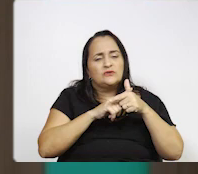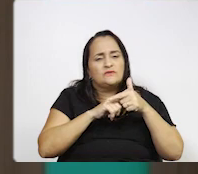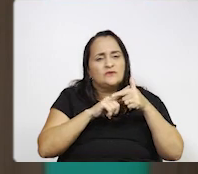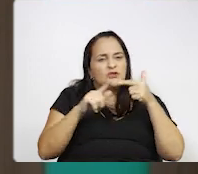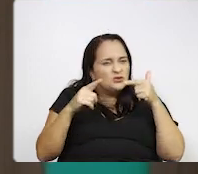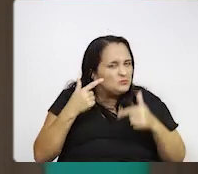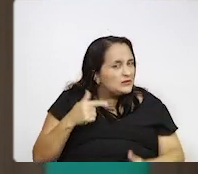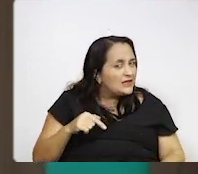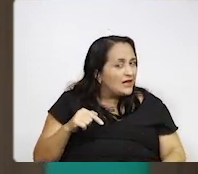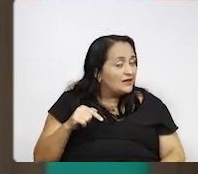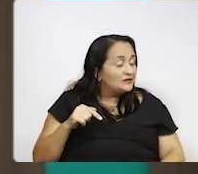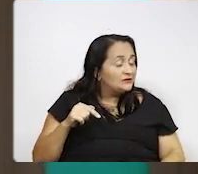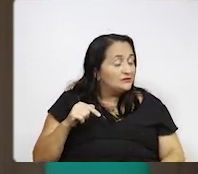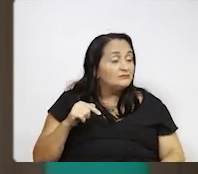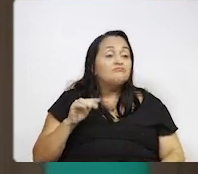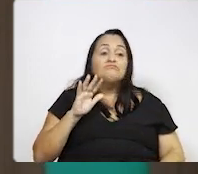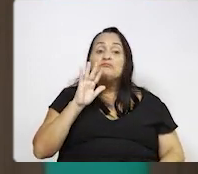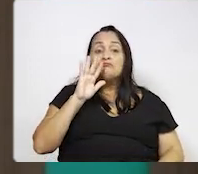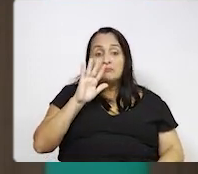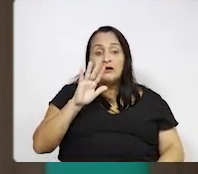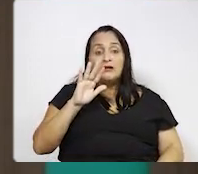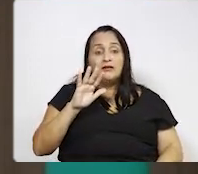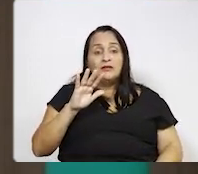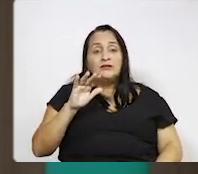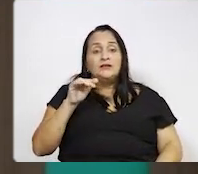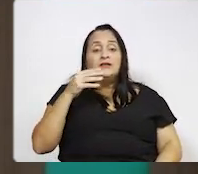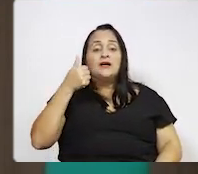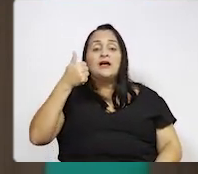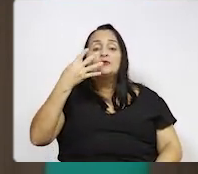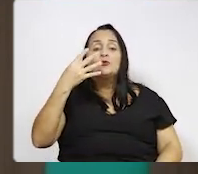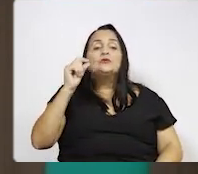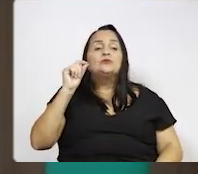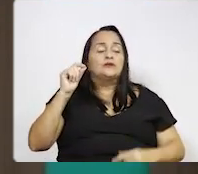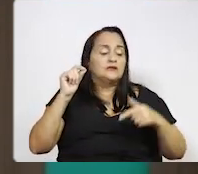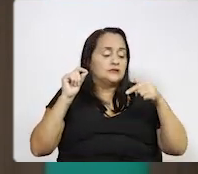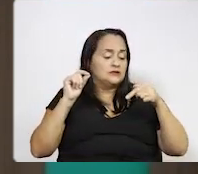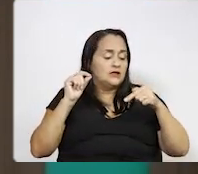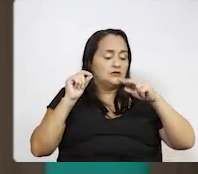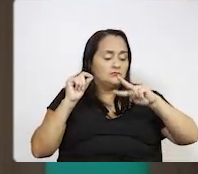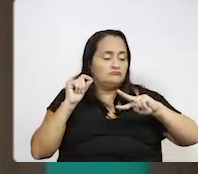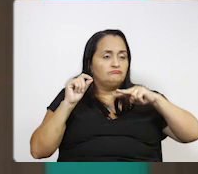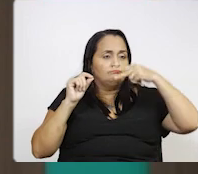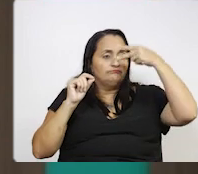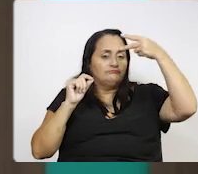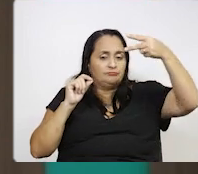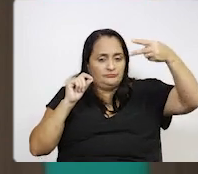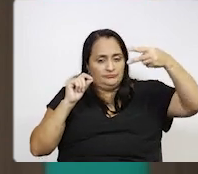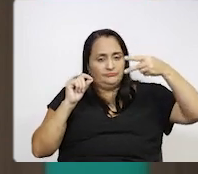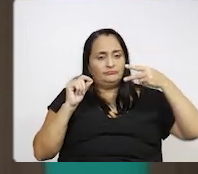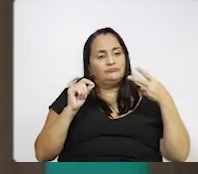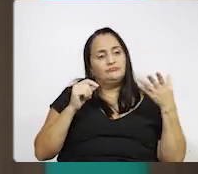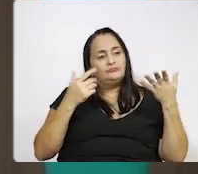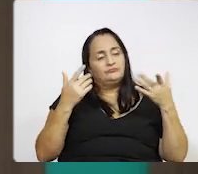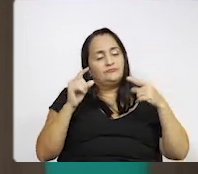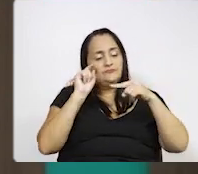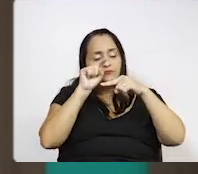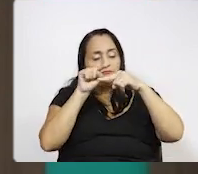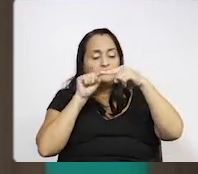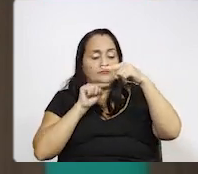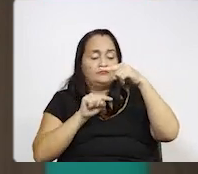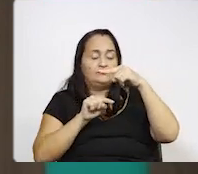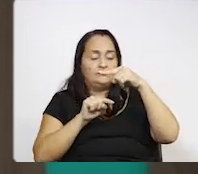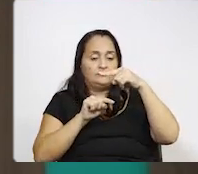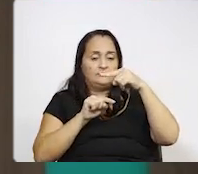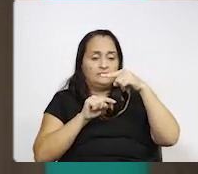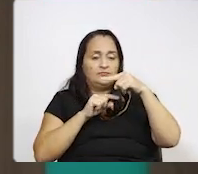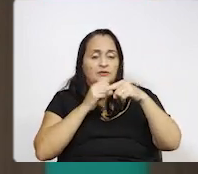7? Então, o 14 é o dobro de 7. Então, a relação aqui, numerador e